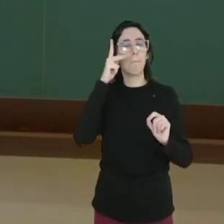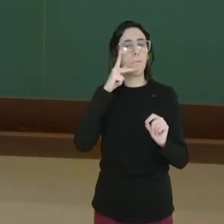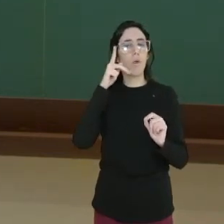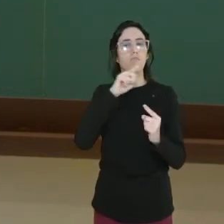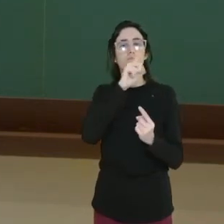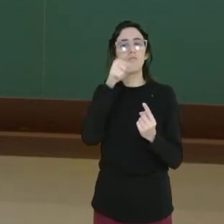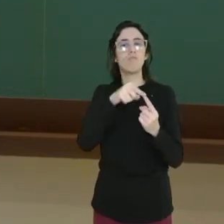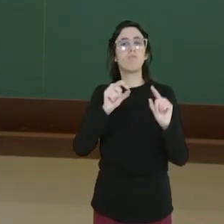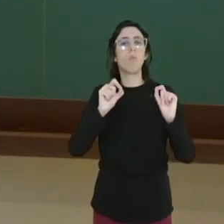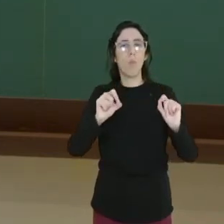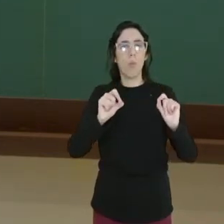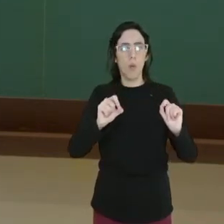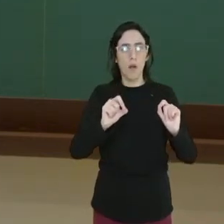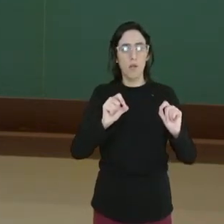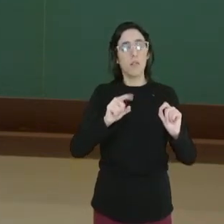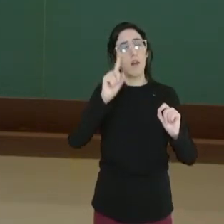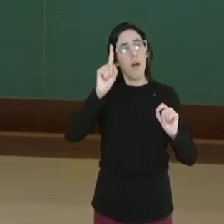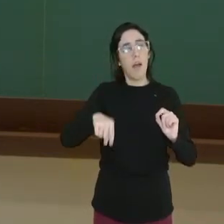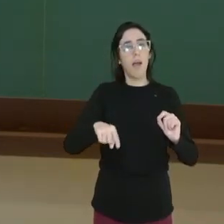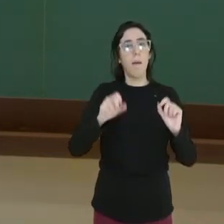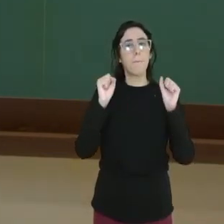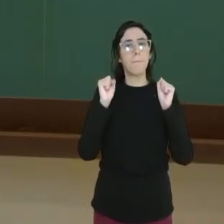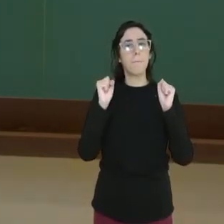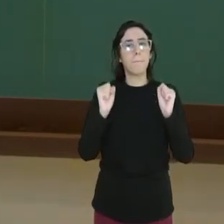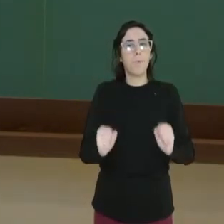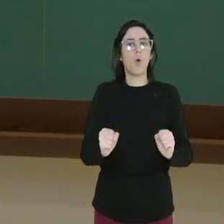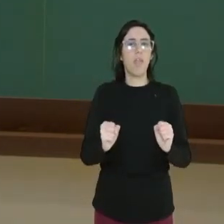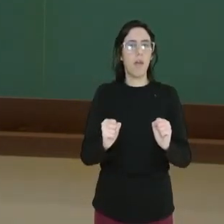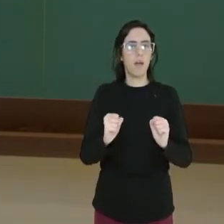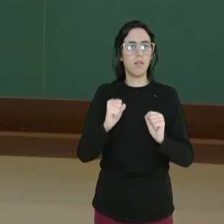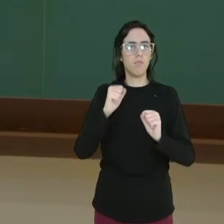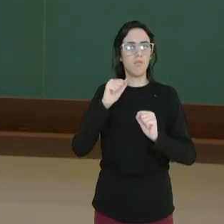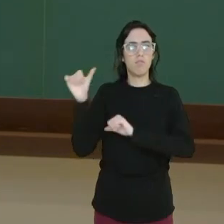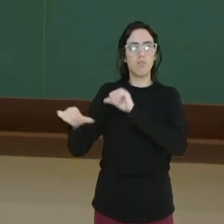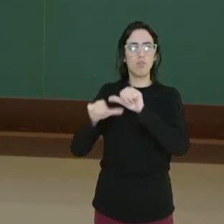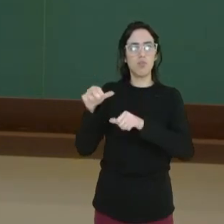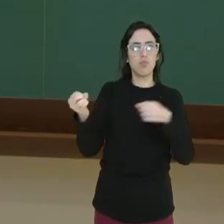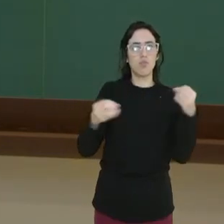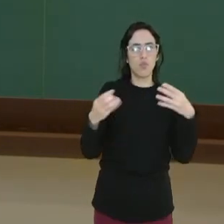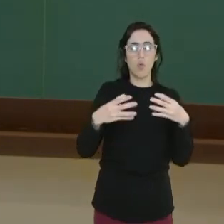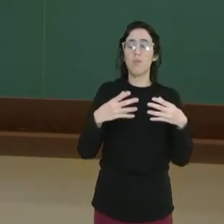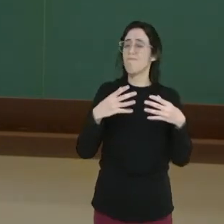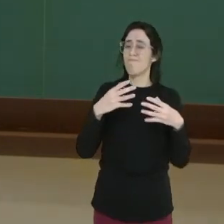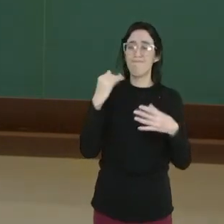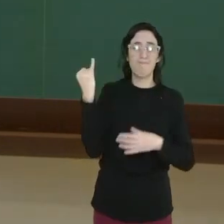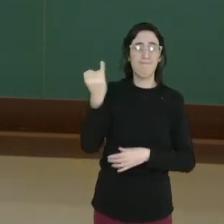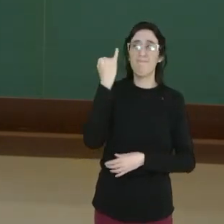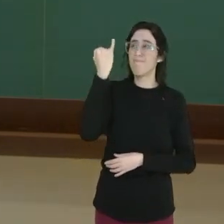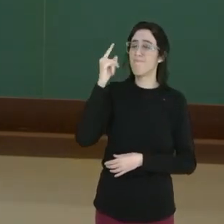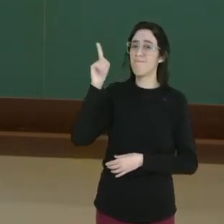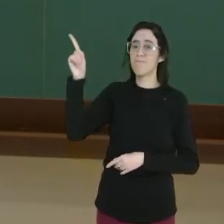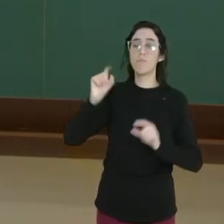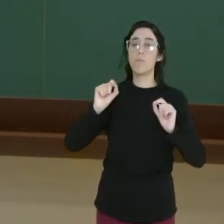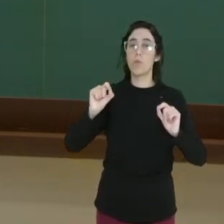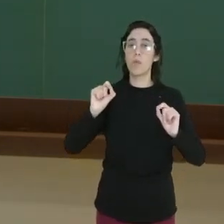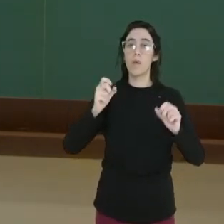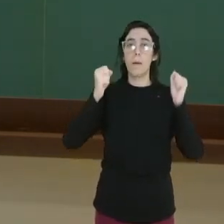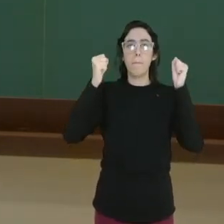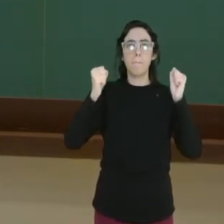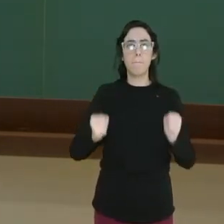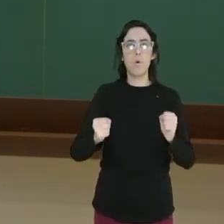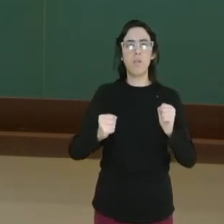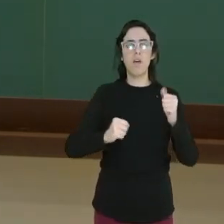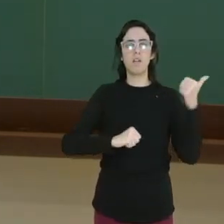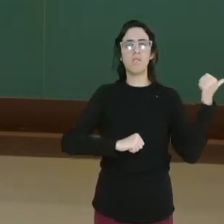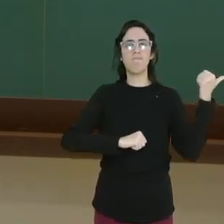a manutenção do poder. Essa ideia é fundamental. Então, manter o poder é a